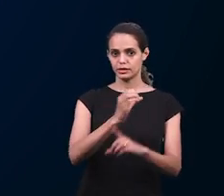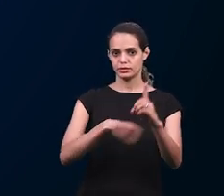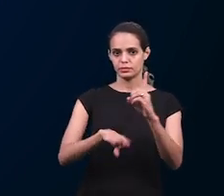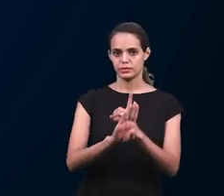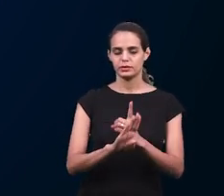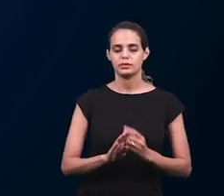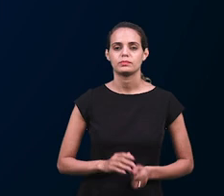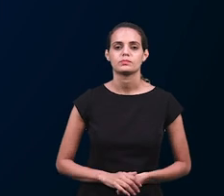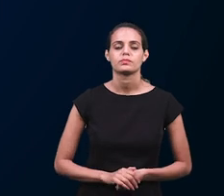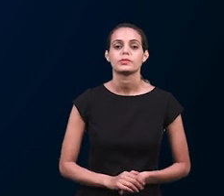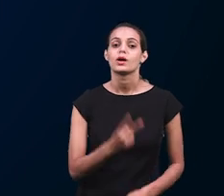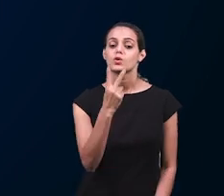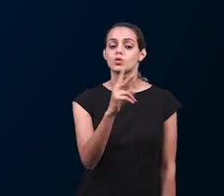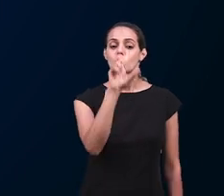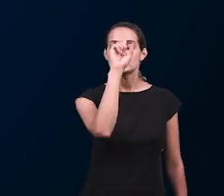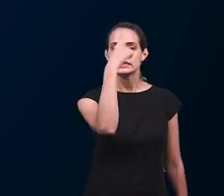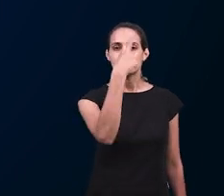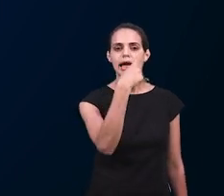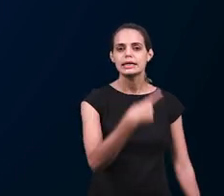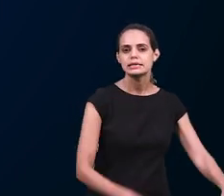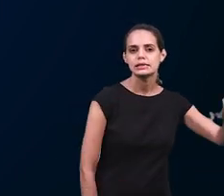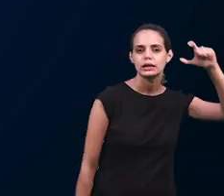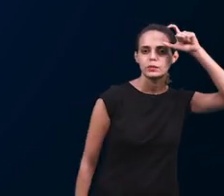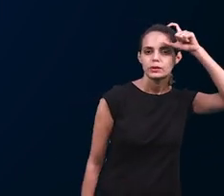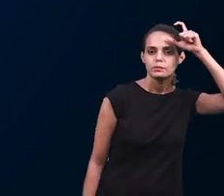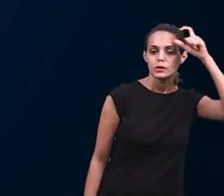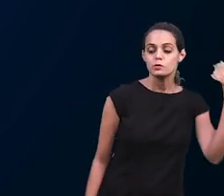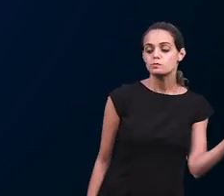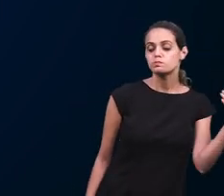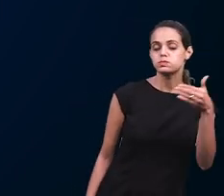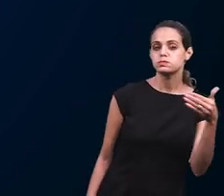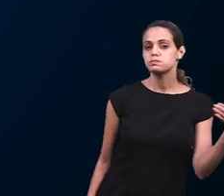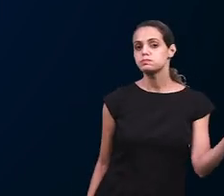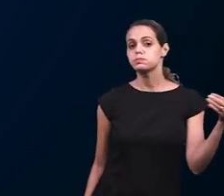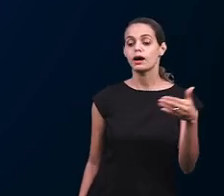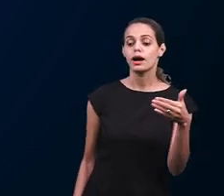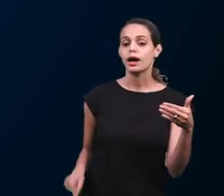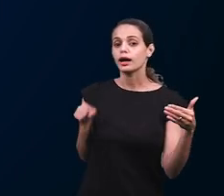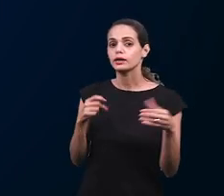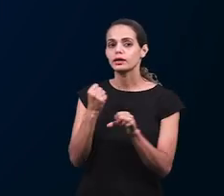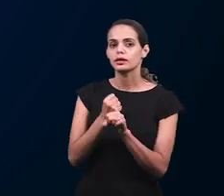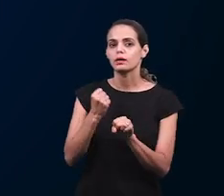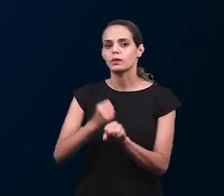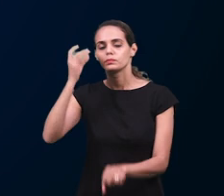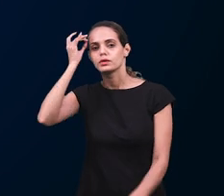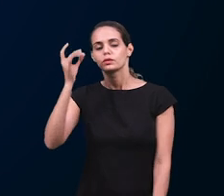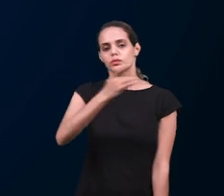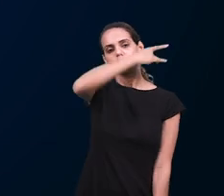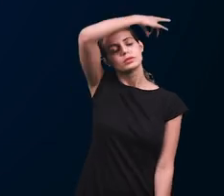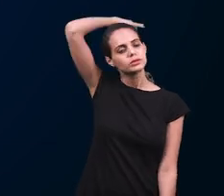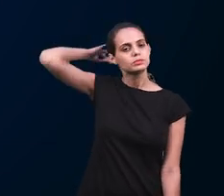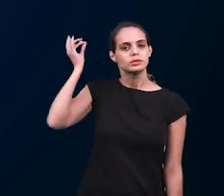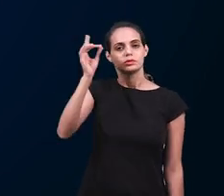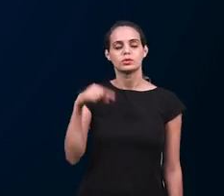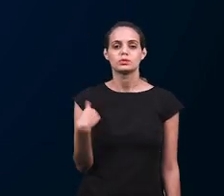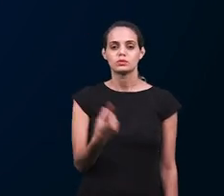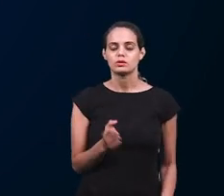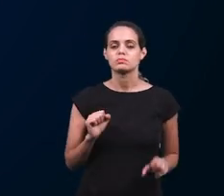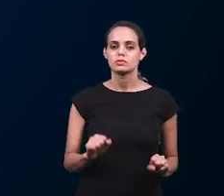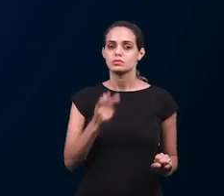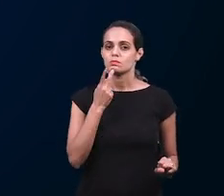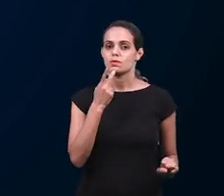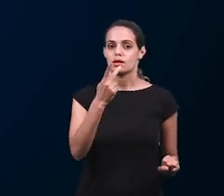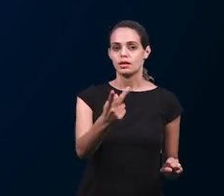Bíblica. 2 ideias que o inimigo tenta semear no meio da obra do Espírito. E nós